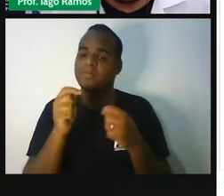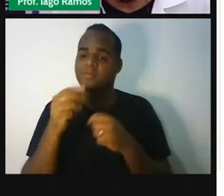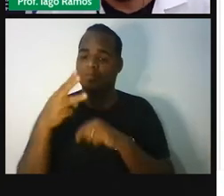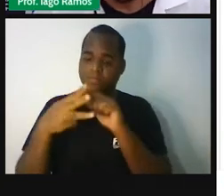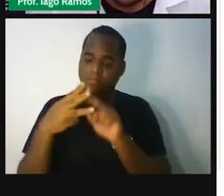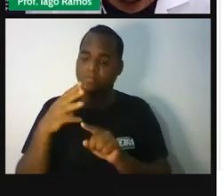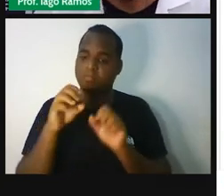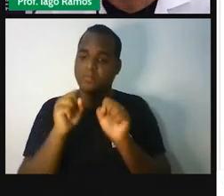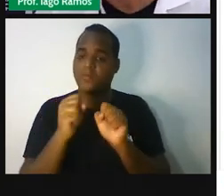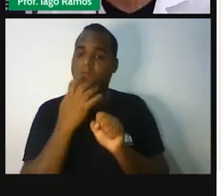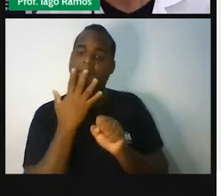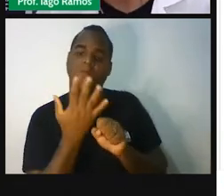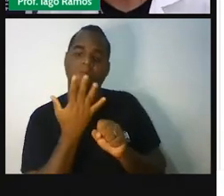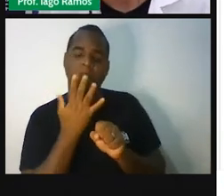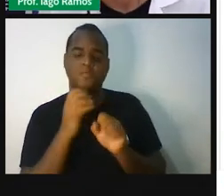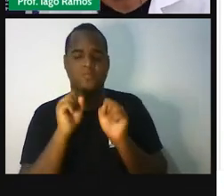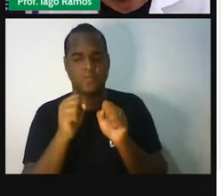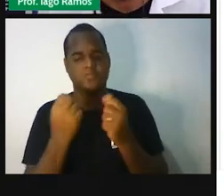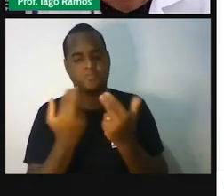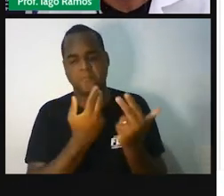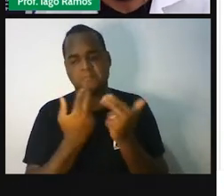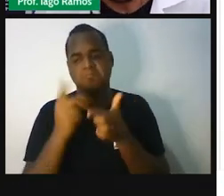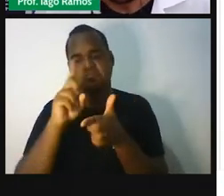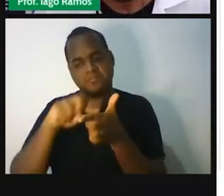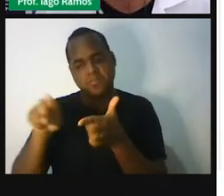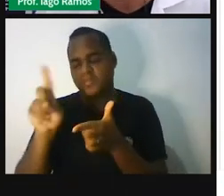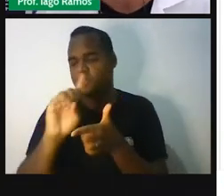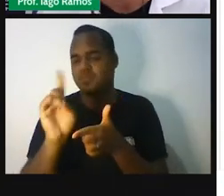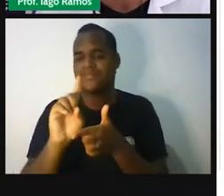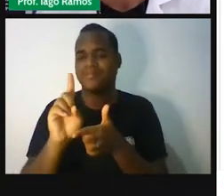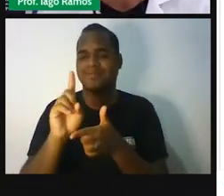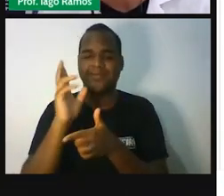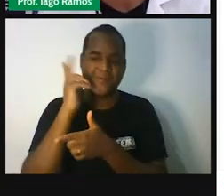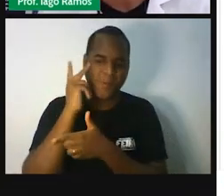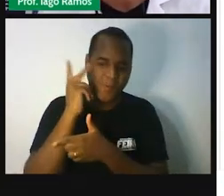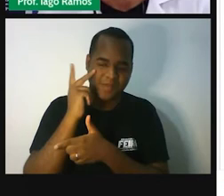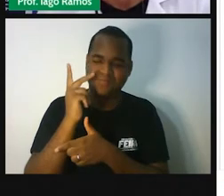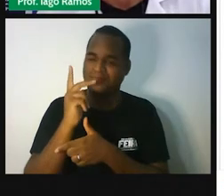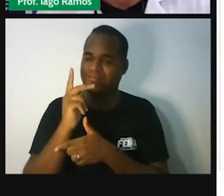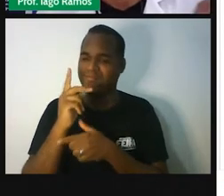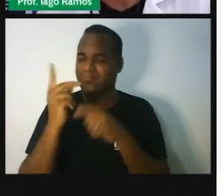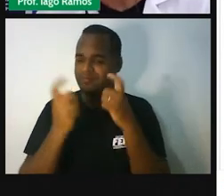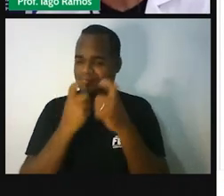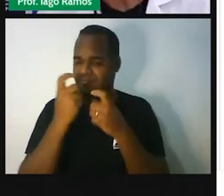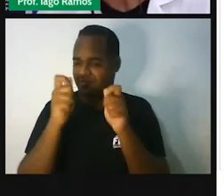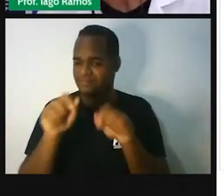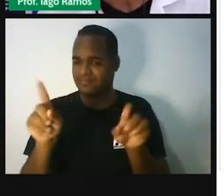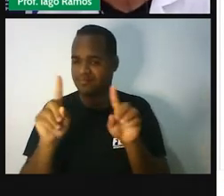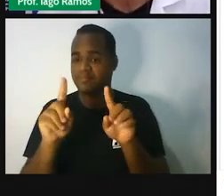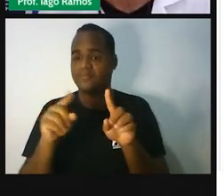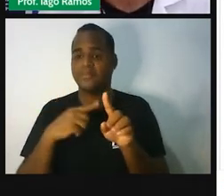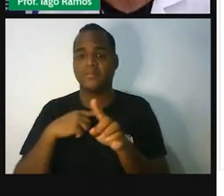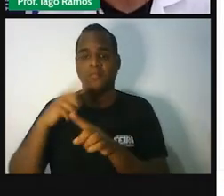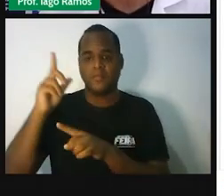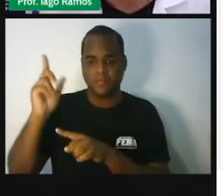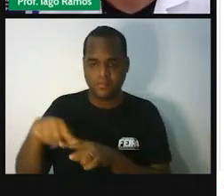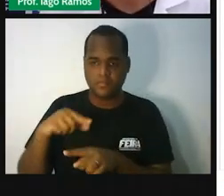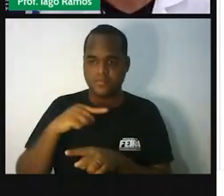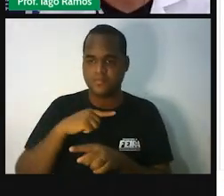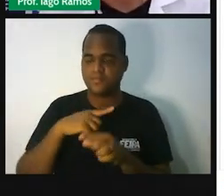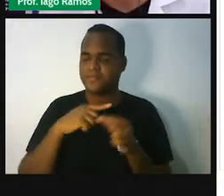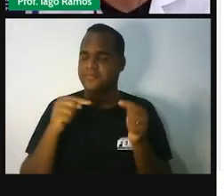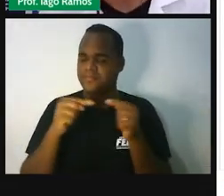com a mesma cor. Não tem problema, tá bom? Então, de novo, já que a gente